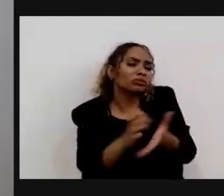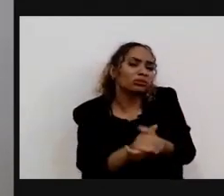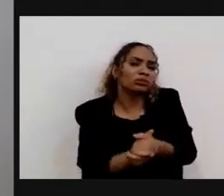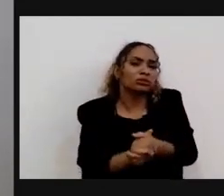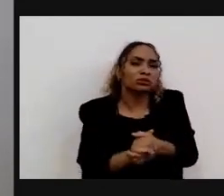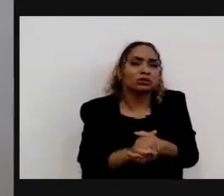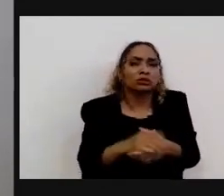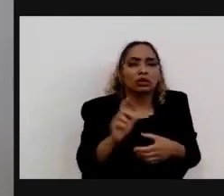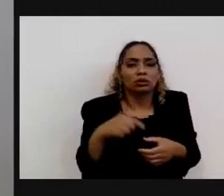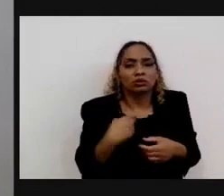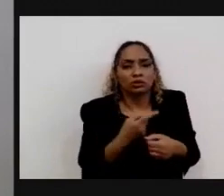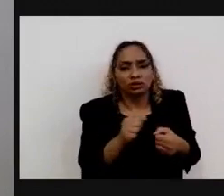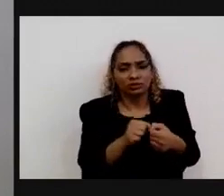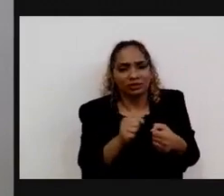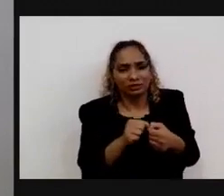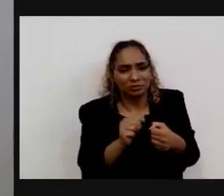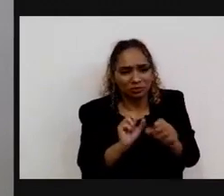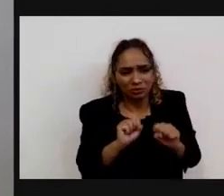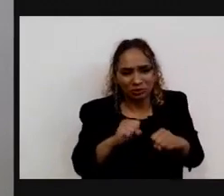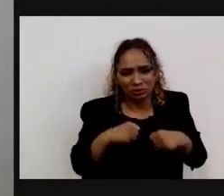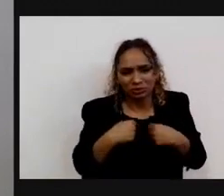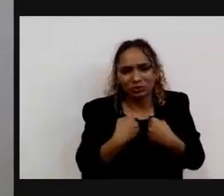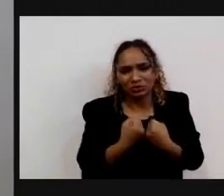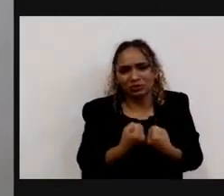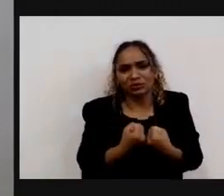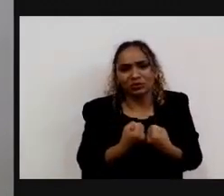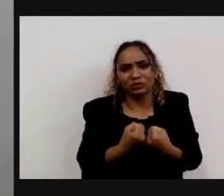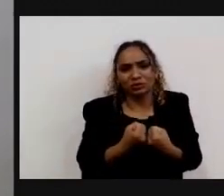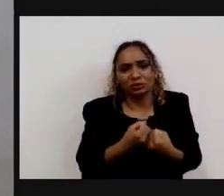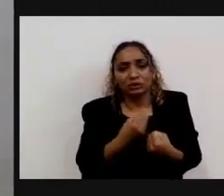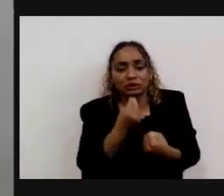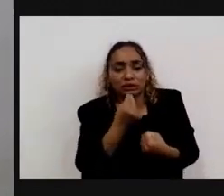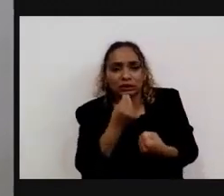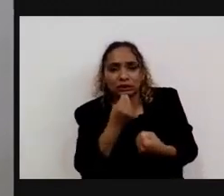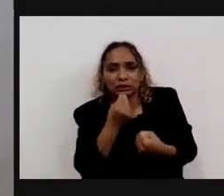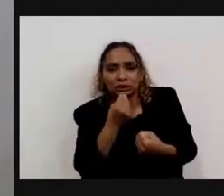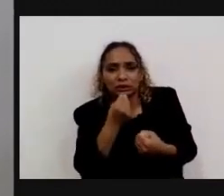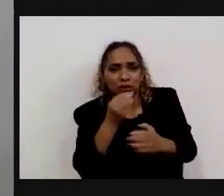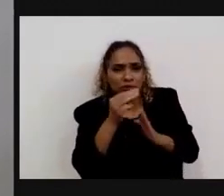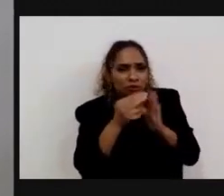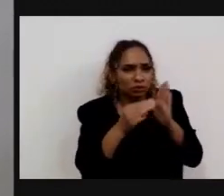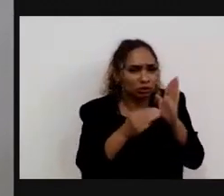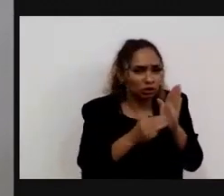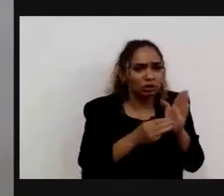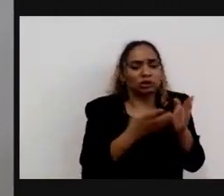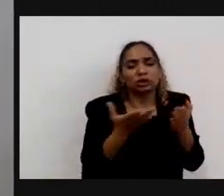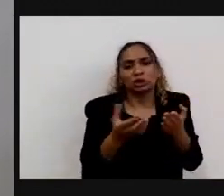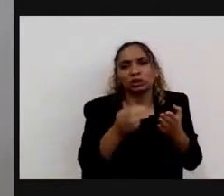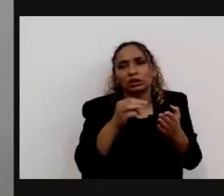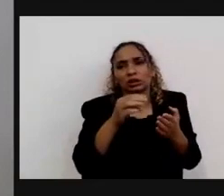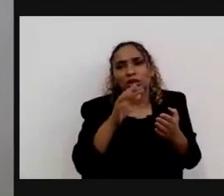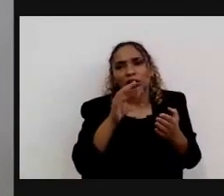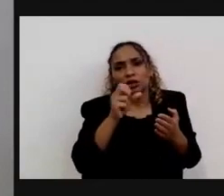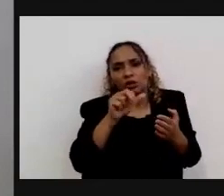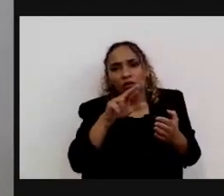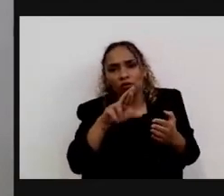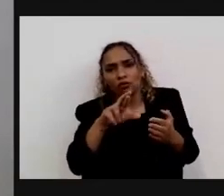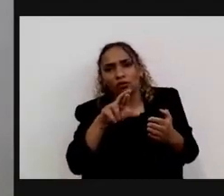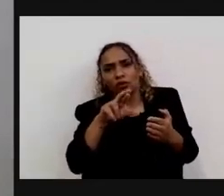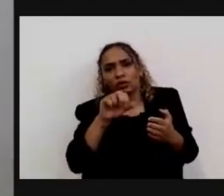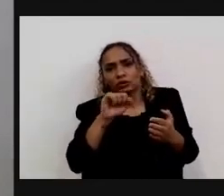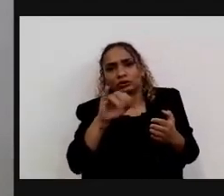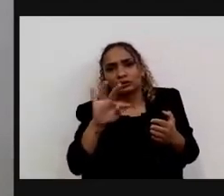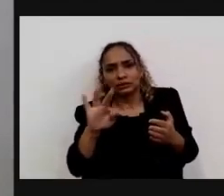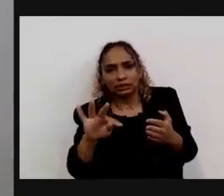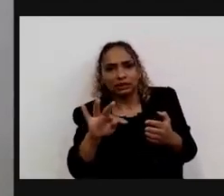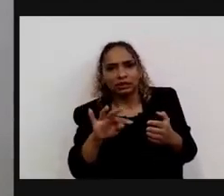então a gente fazia muito exercícios inclusive testamos metodologia de forçaite que é tem técnica